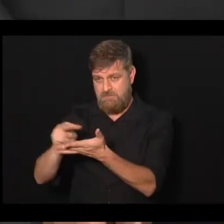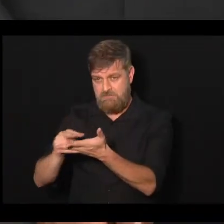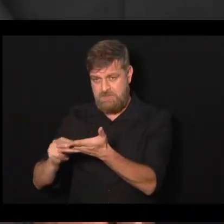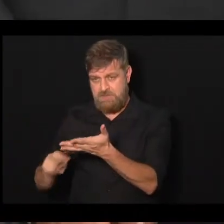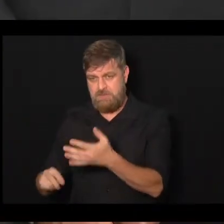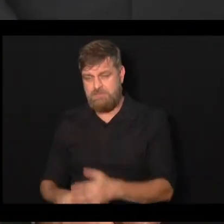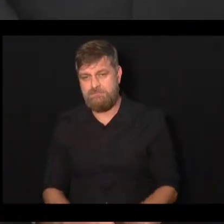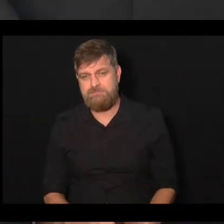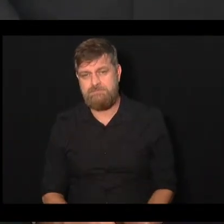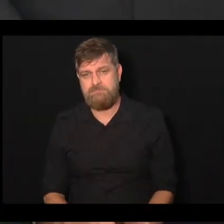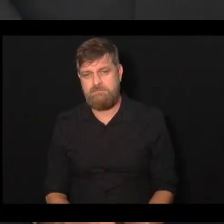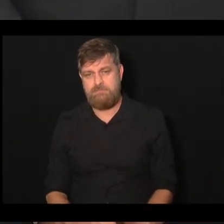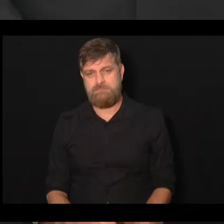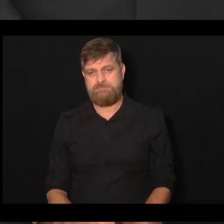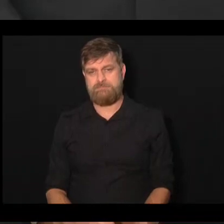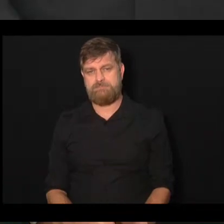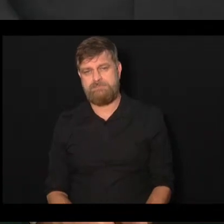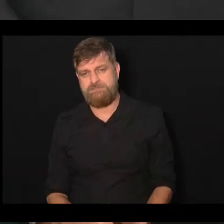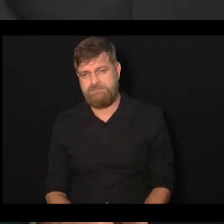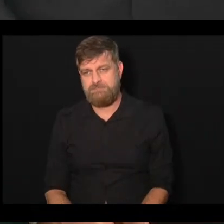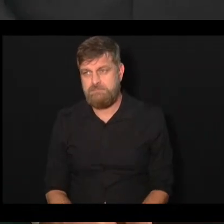Luiz.